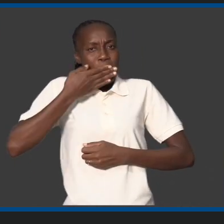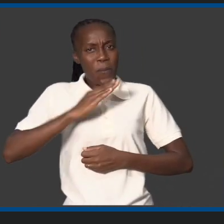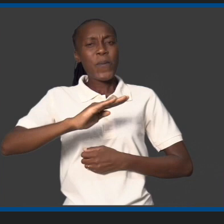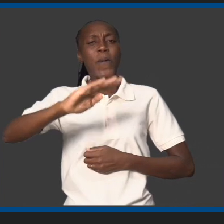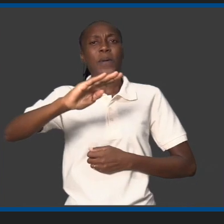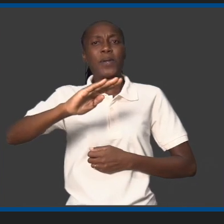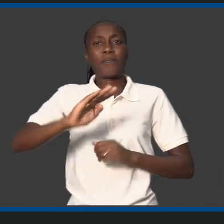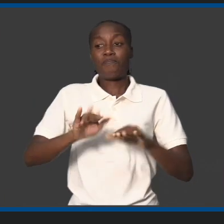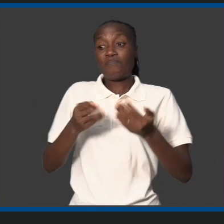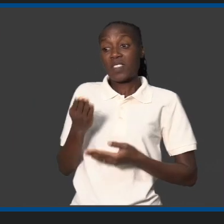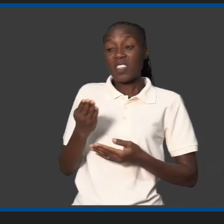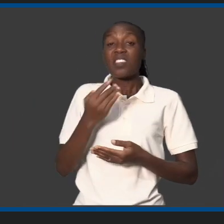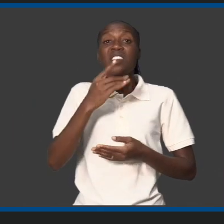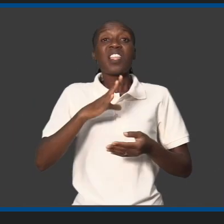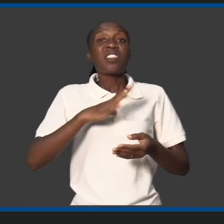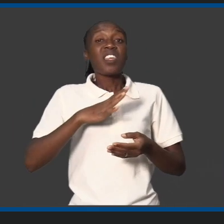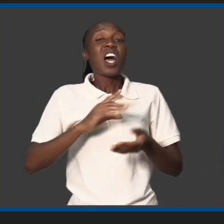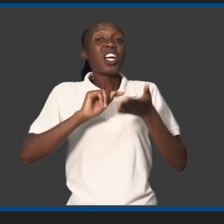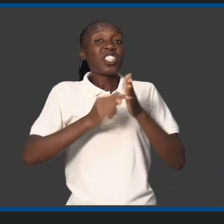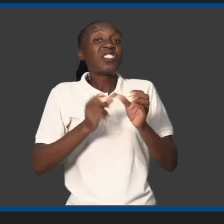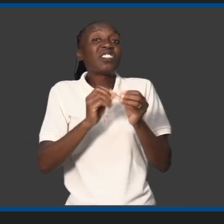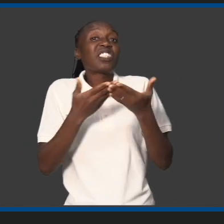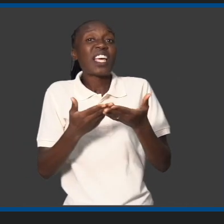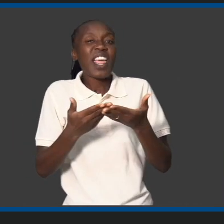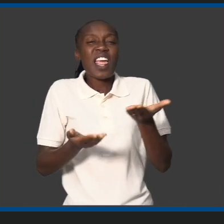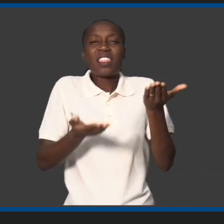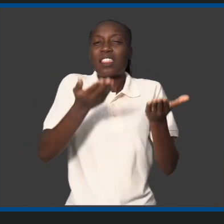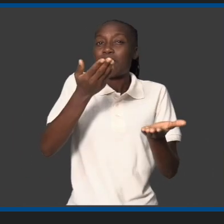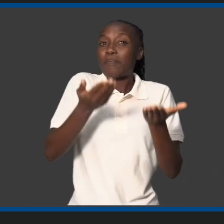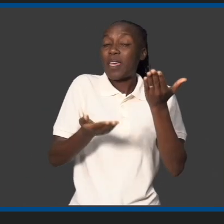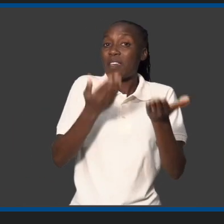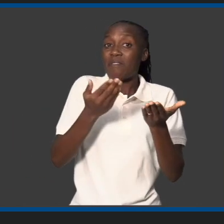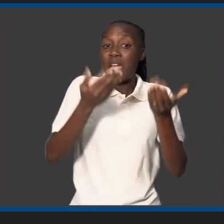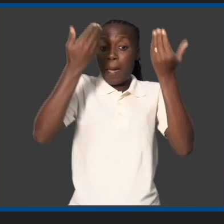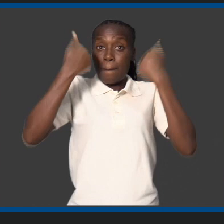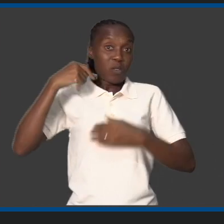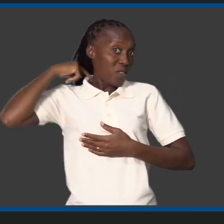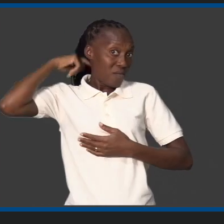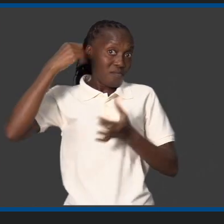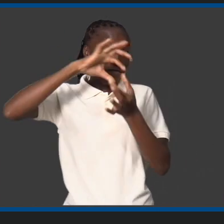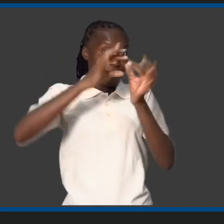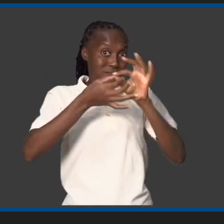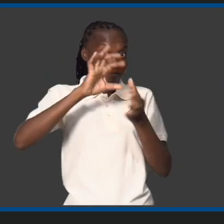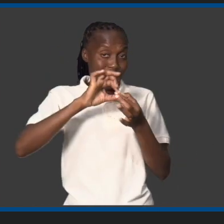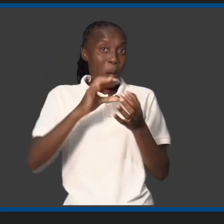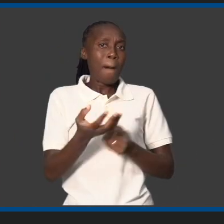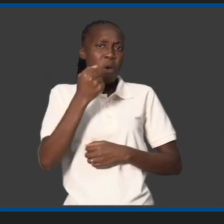lesão quando vem, vem para ficar. Há vezes em que, dependente da gravidade da lesão, pode recuperar